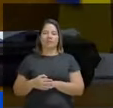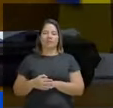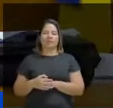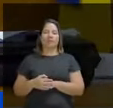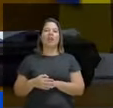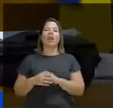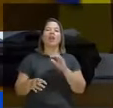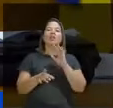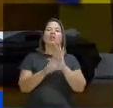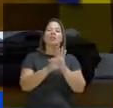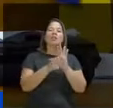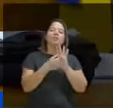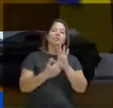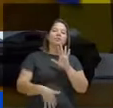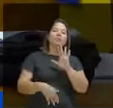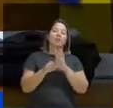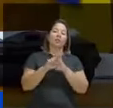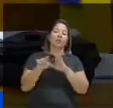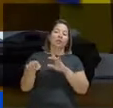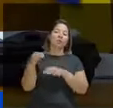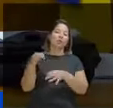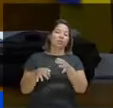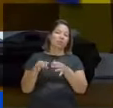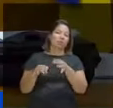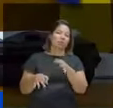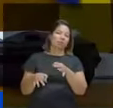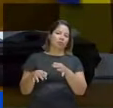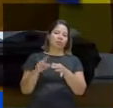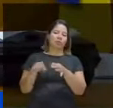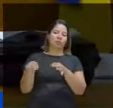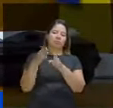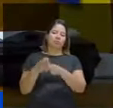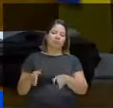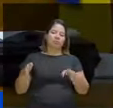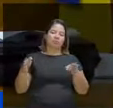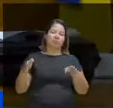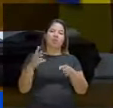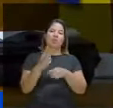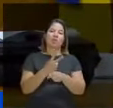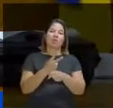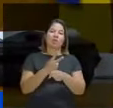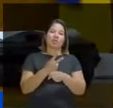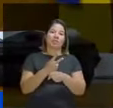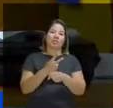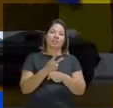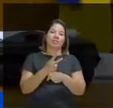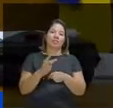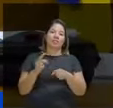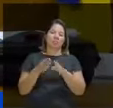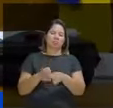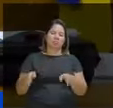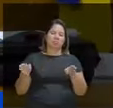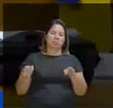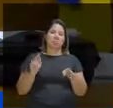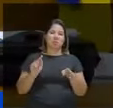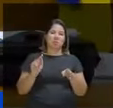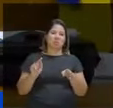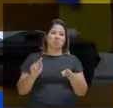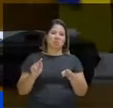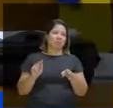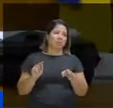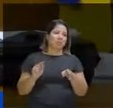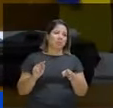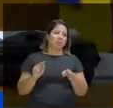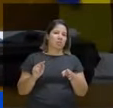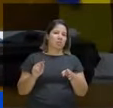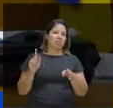juízes eleitorais, ele cumpre um biênio. Eles cumprem o biênio, né? E, logicamente, o biênio da doutora Paola não começou